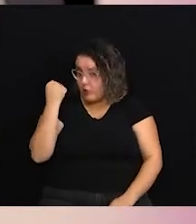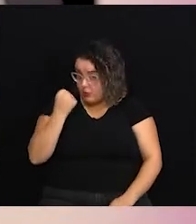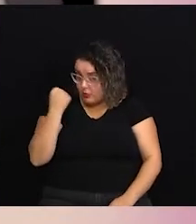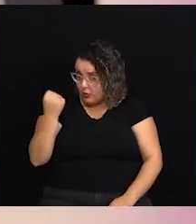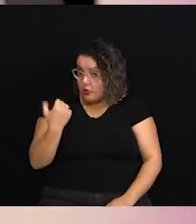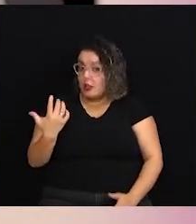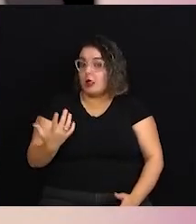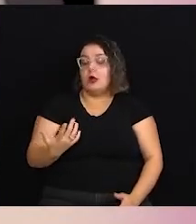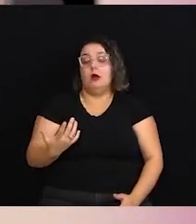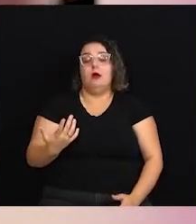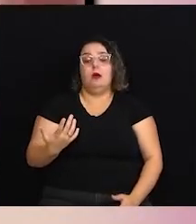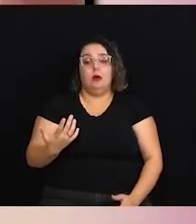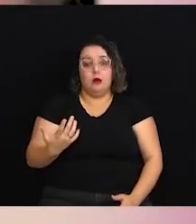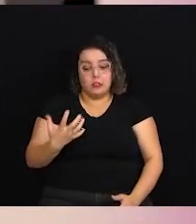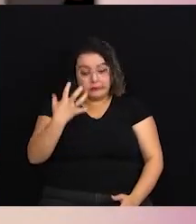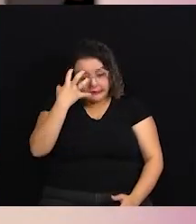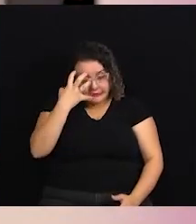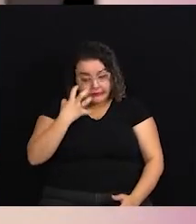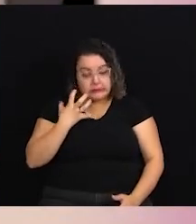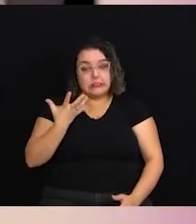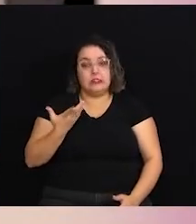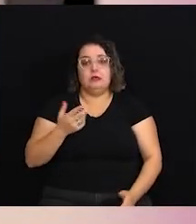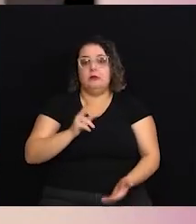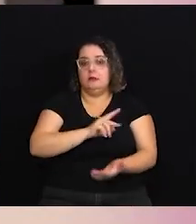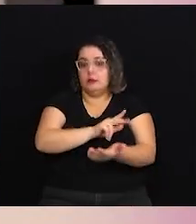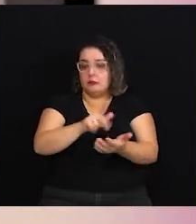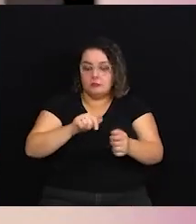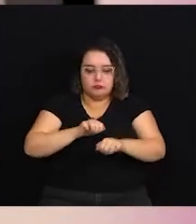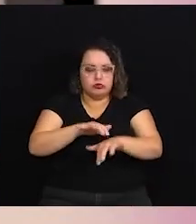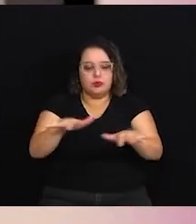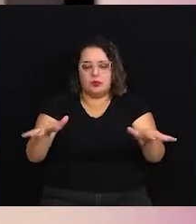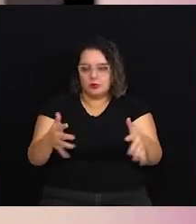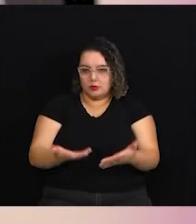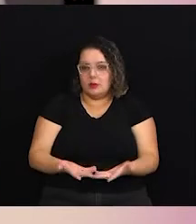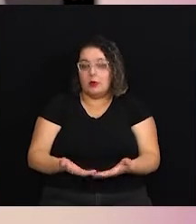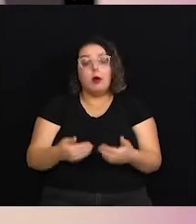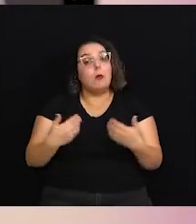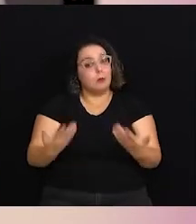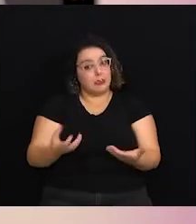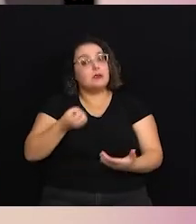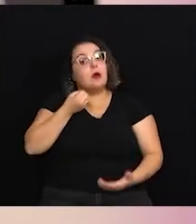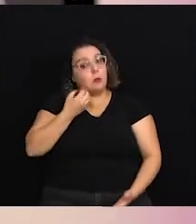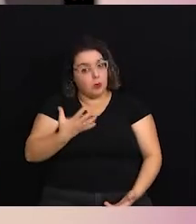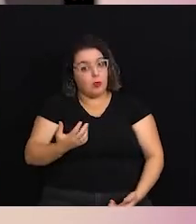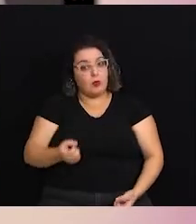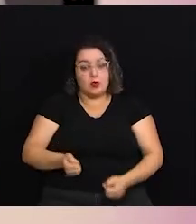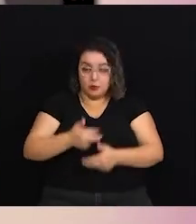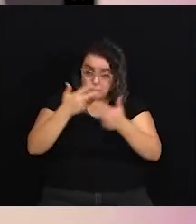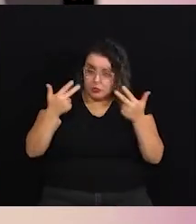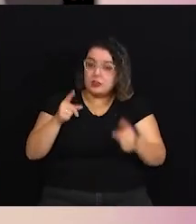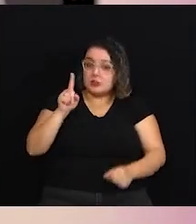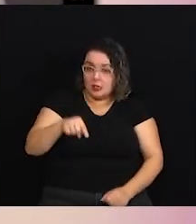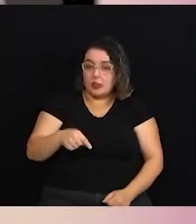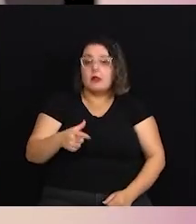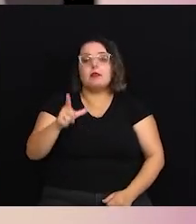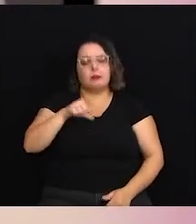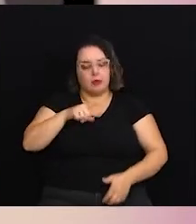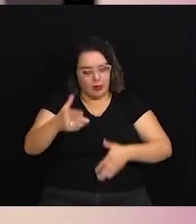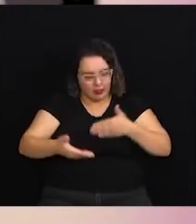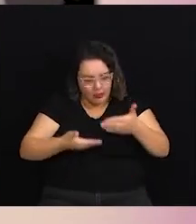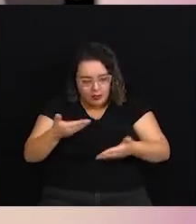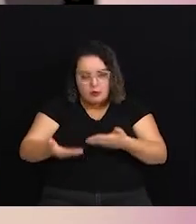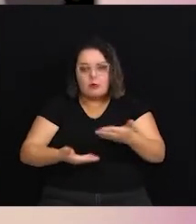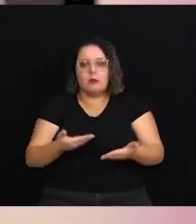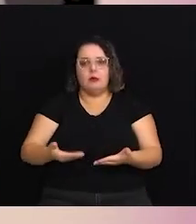e que tem a estação bem diversa mas a boa notícia é que a gente sempre trás é que tem